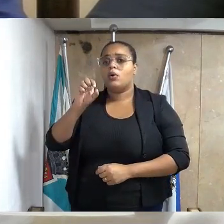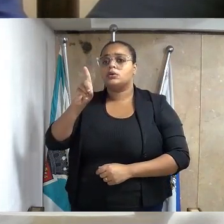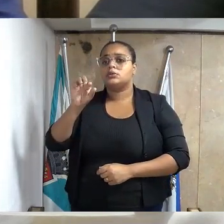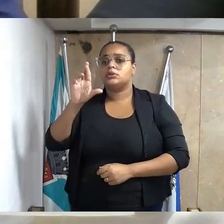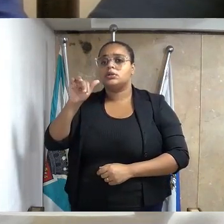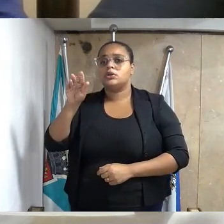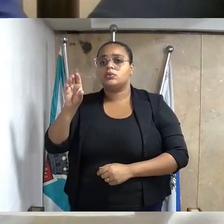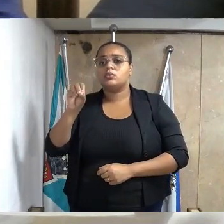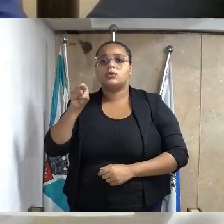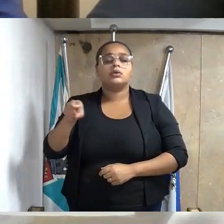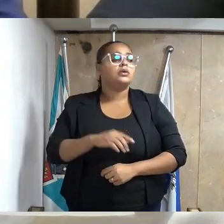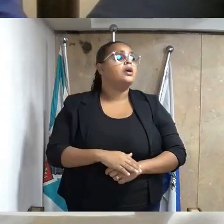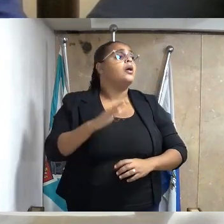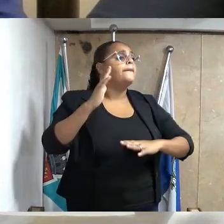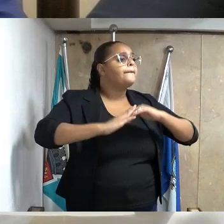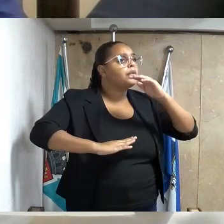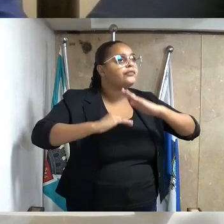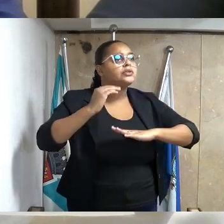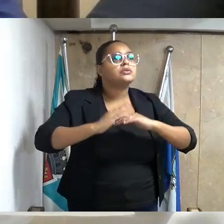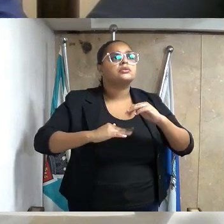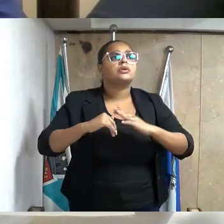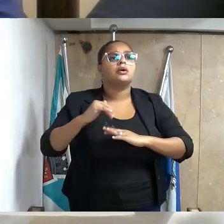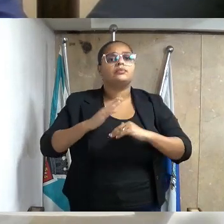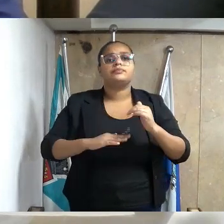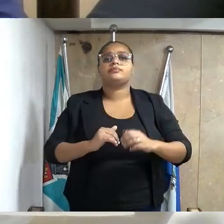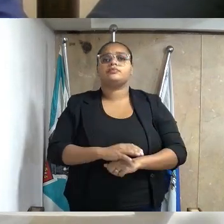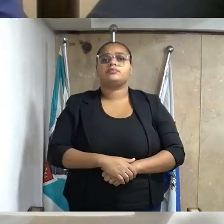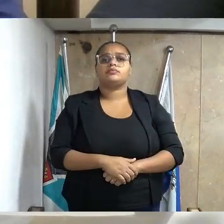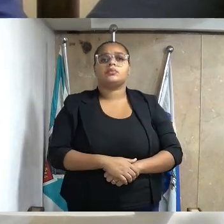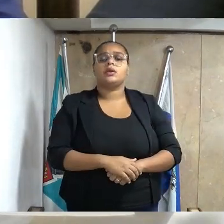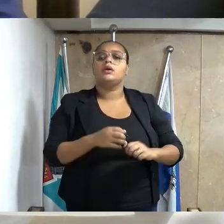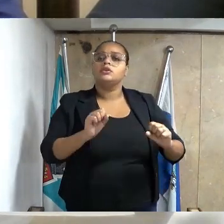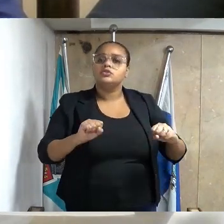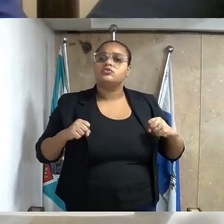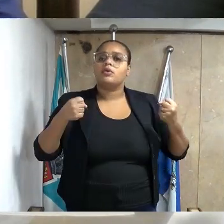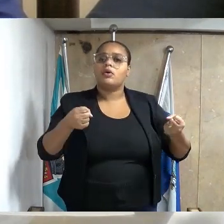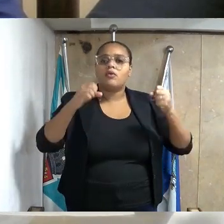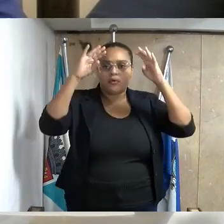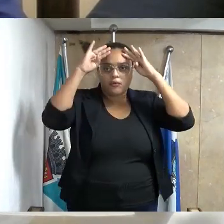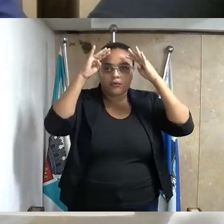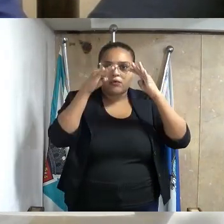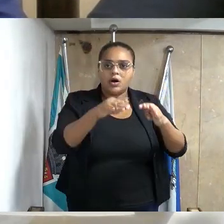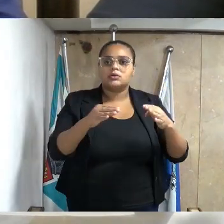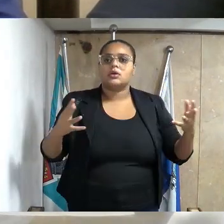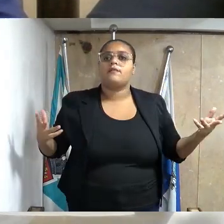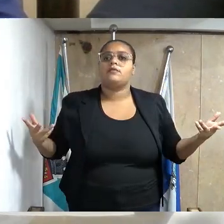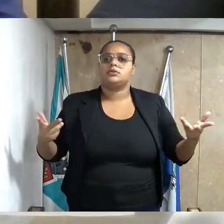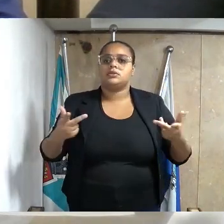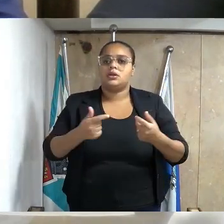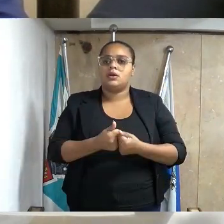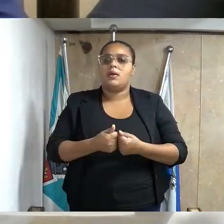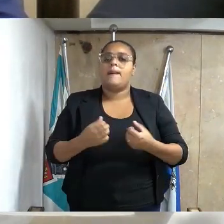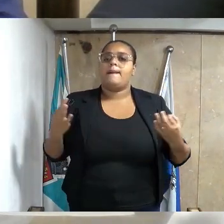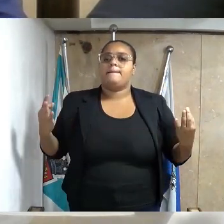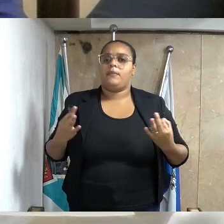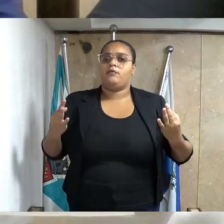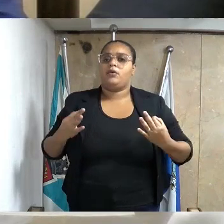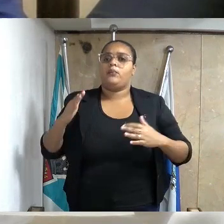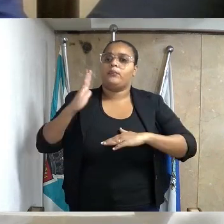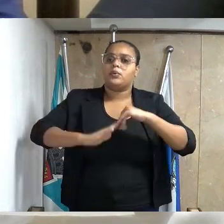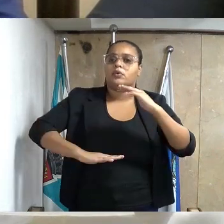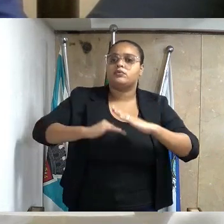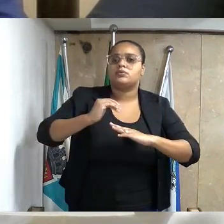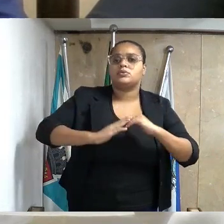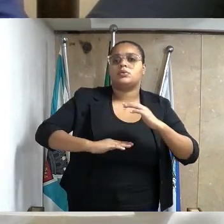dos Santos, pois exercer suas funções com integridade, dedicação, foco e excelência, perfil profissional que